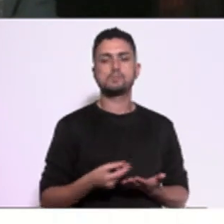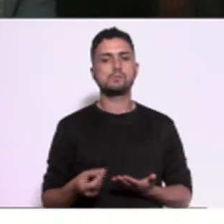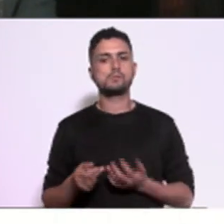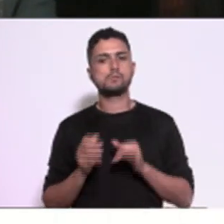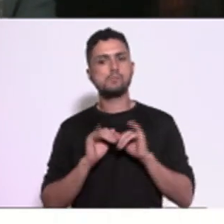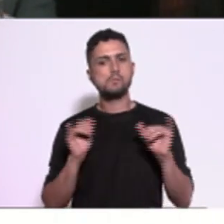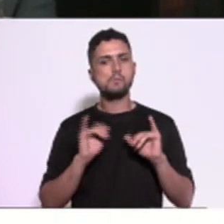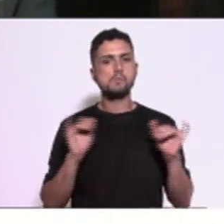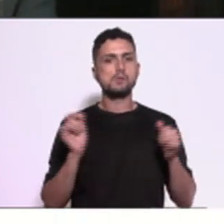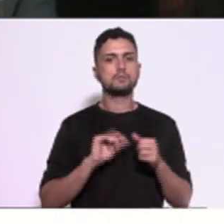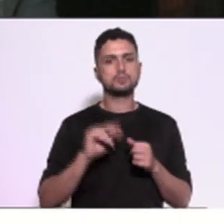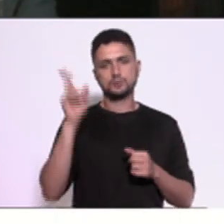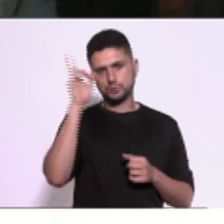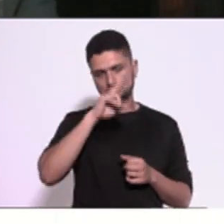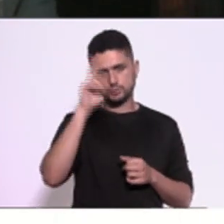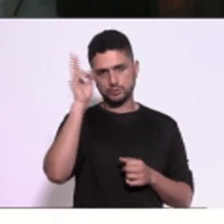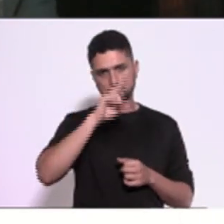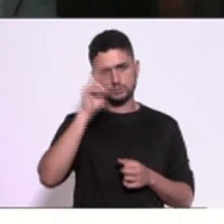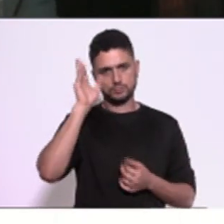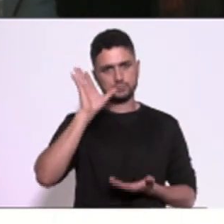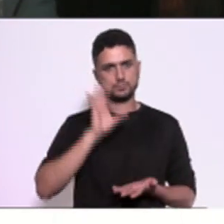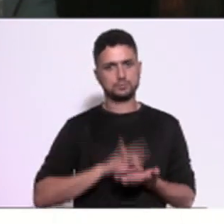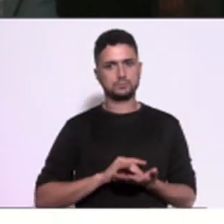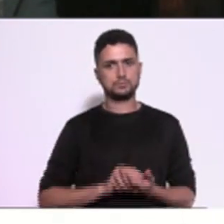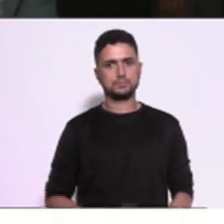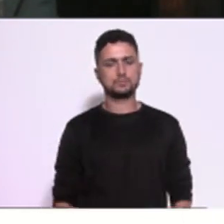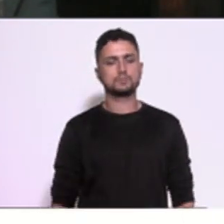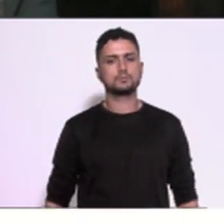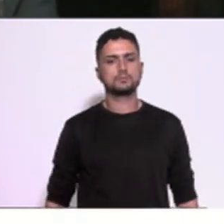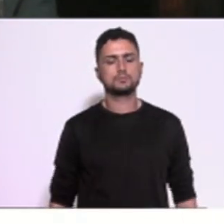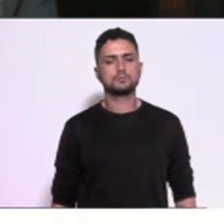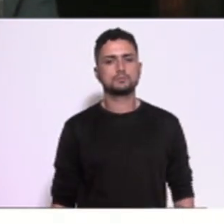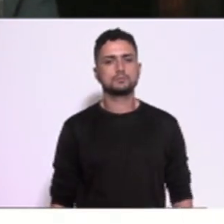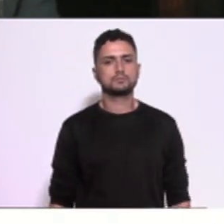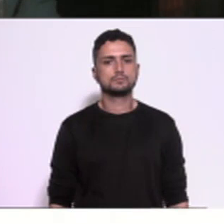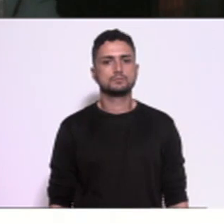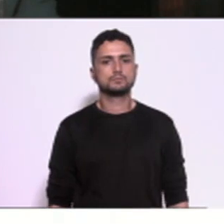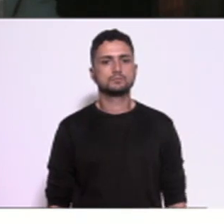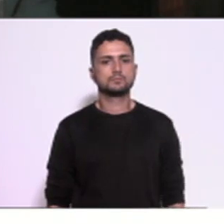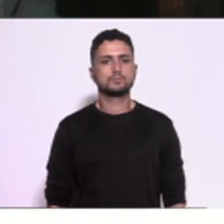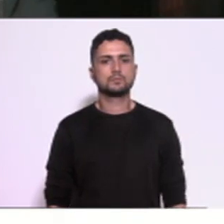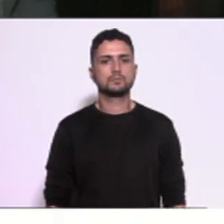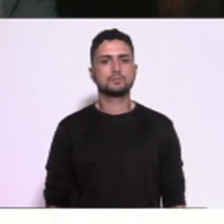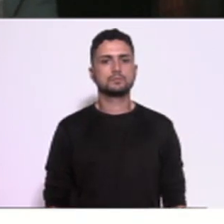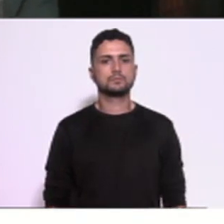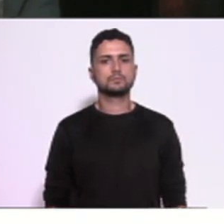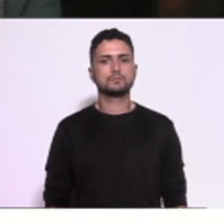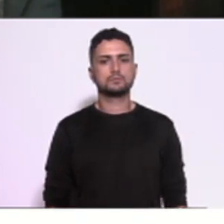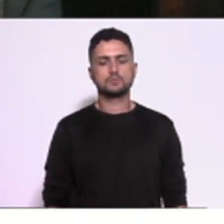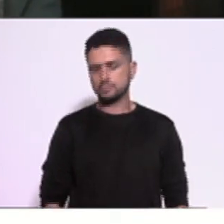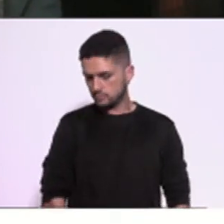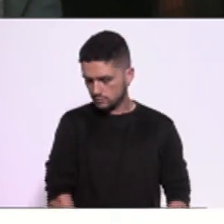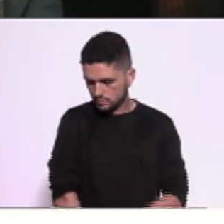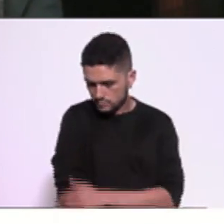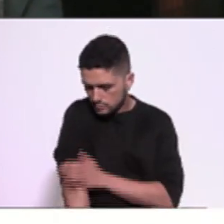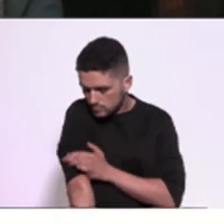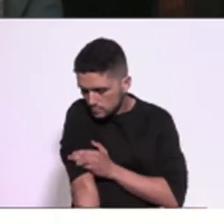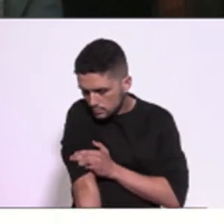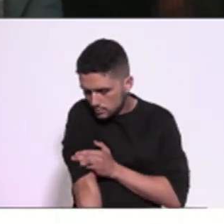fazer parte da nossa história viva. Dito isso, vamos passar